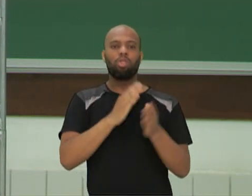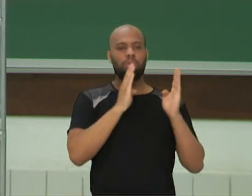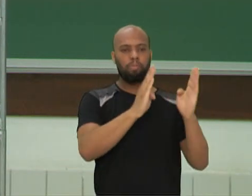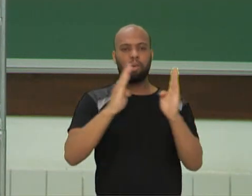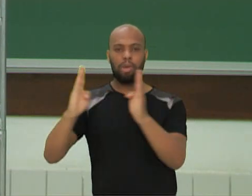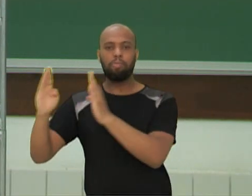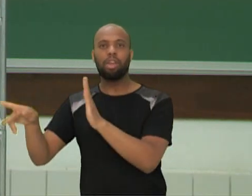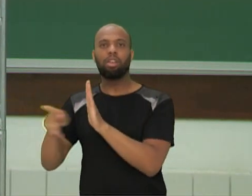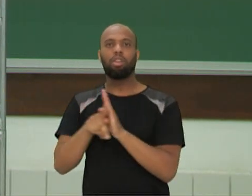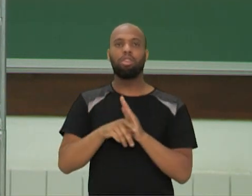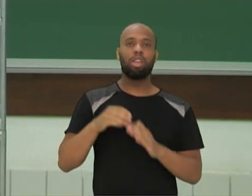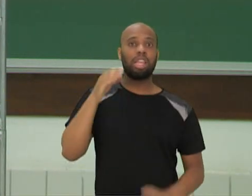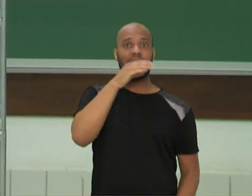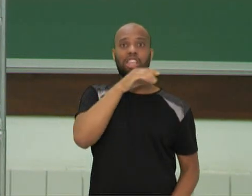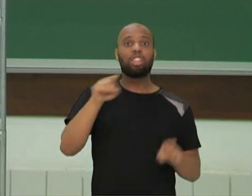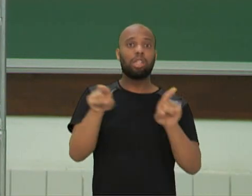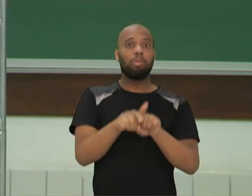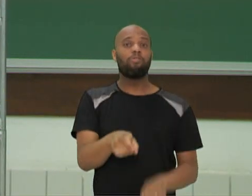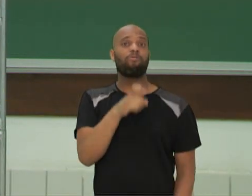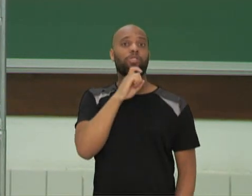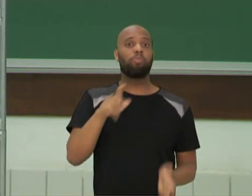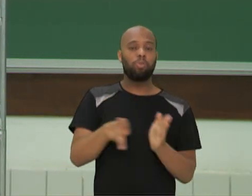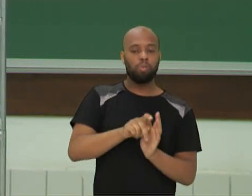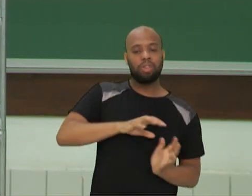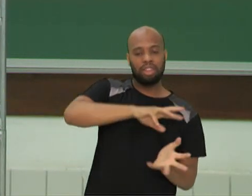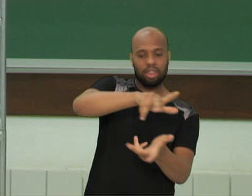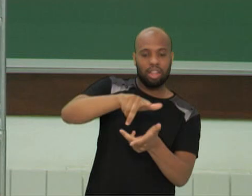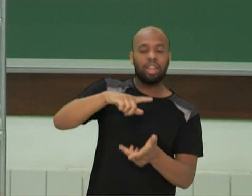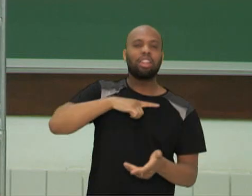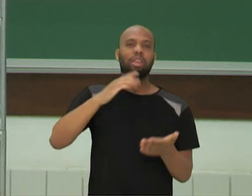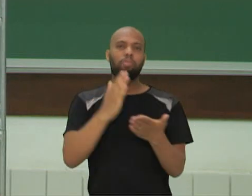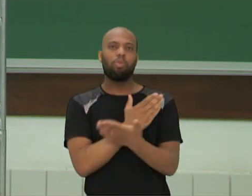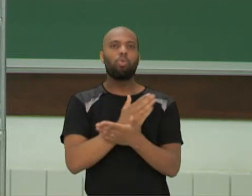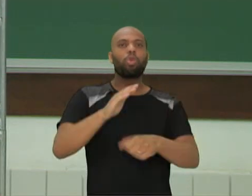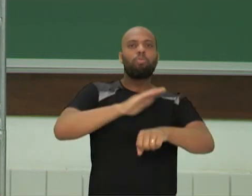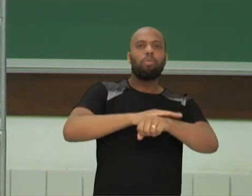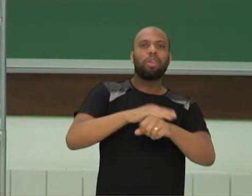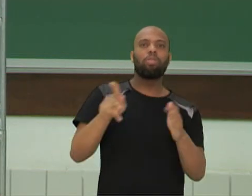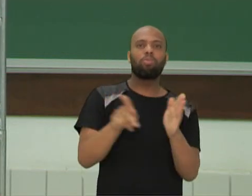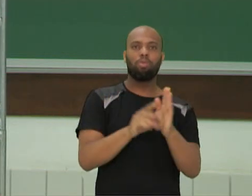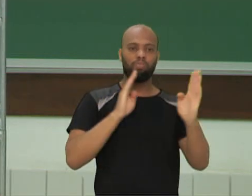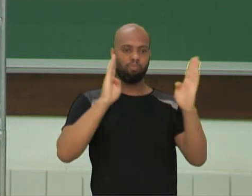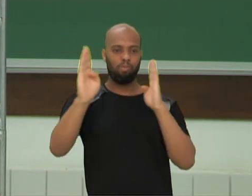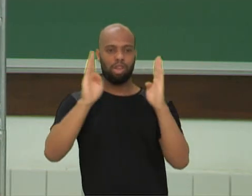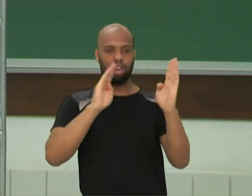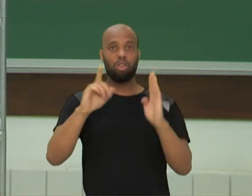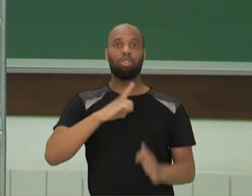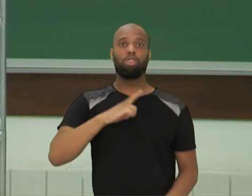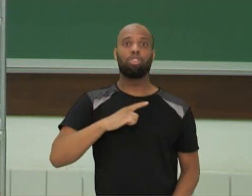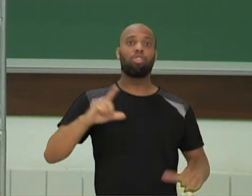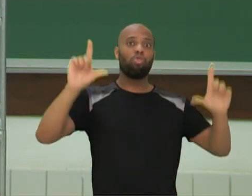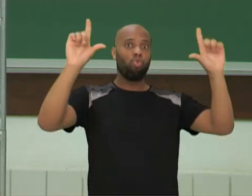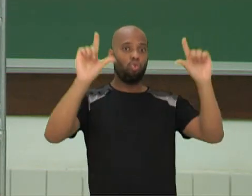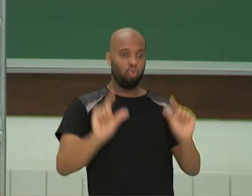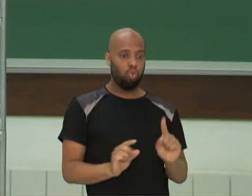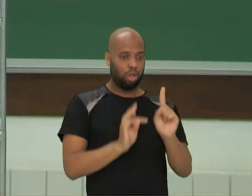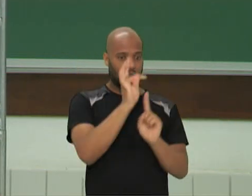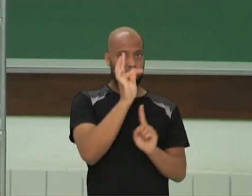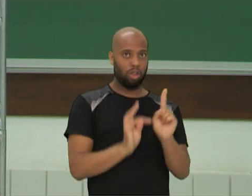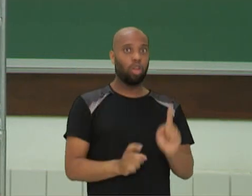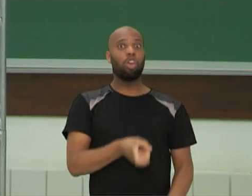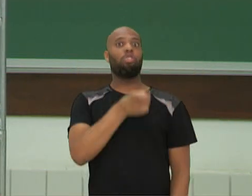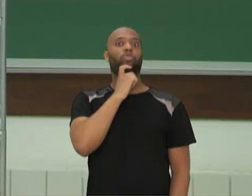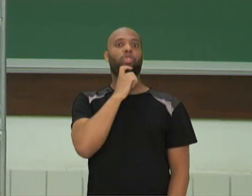de aquecimento e de resfriamento. Nós tivemos momentos na história do nosso planeta onde as temperaturas elas caíram e momentos